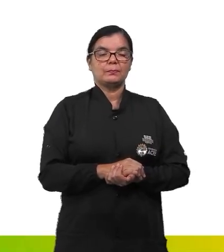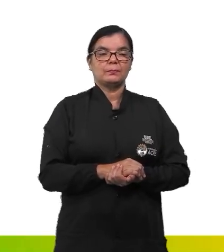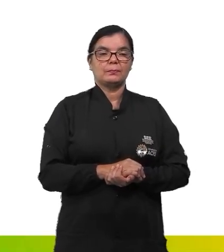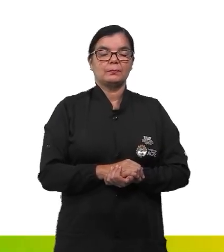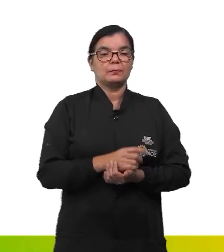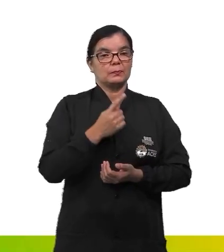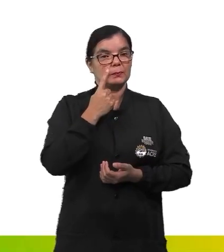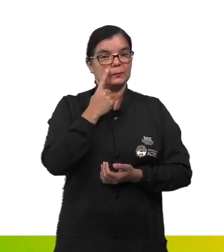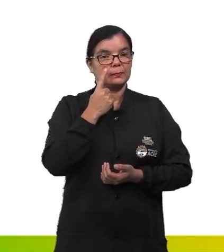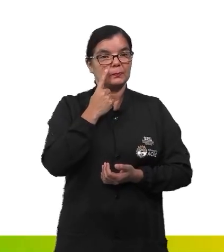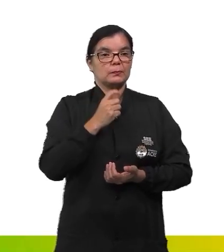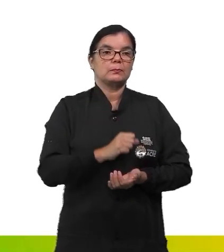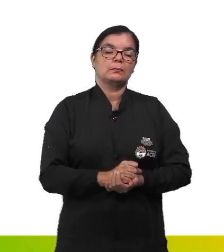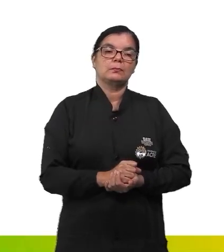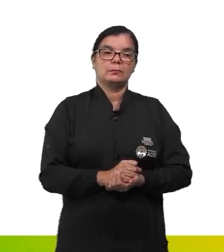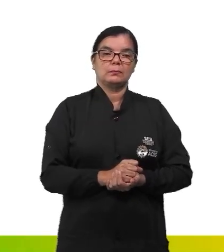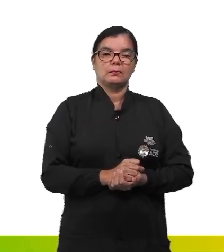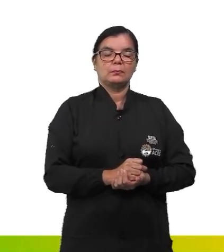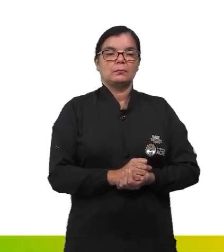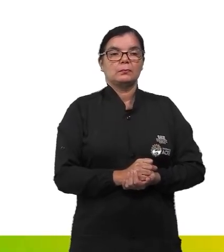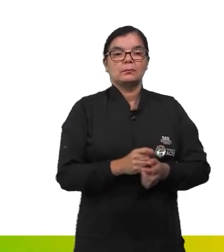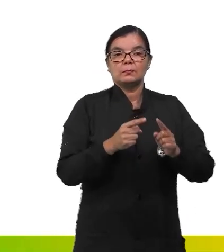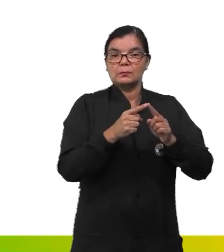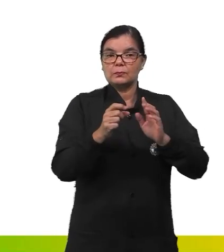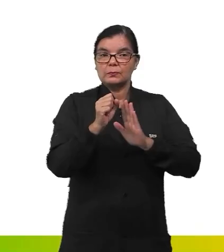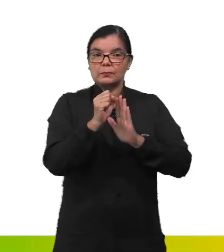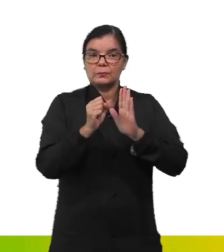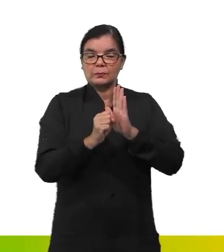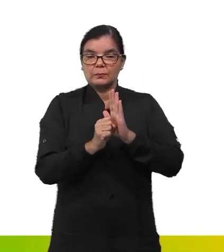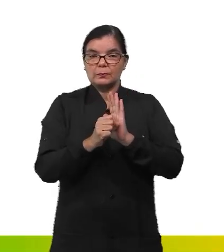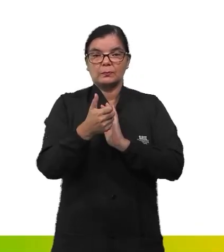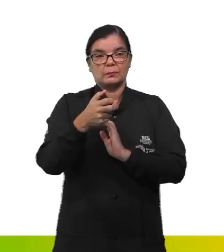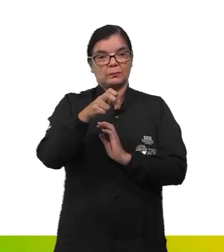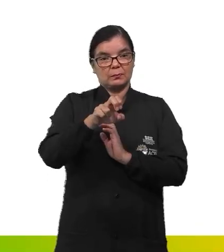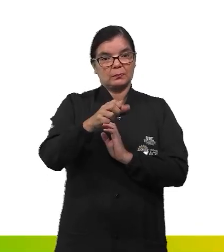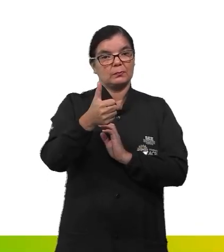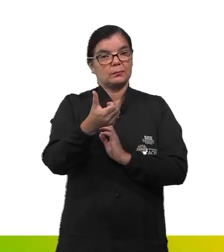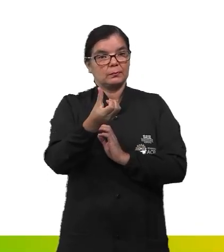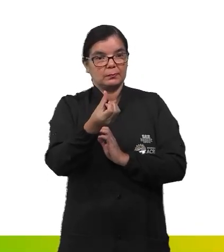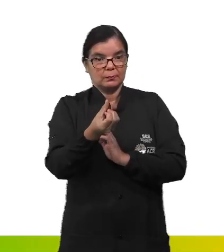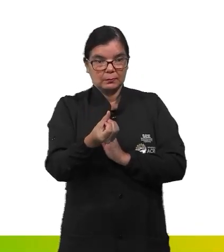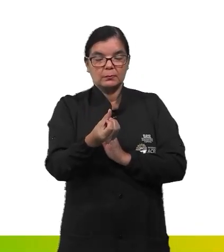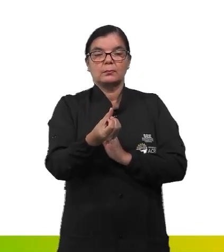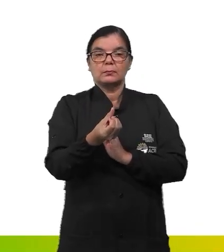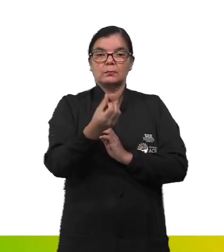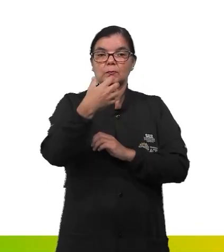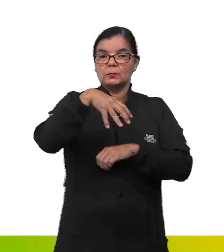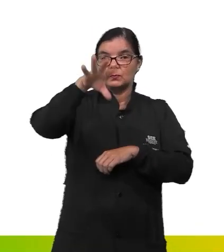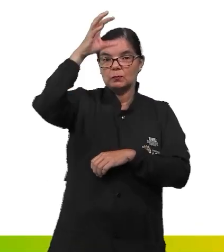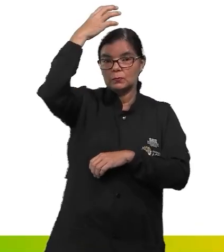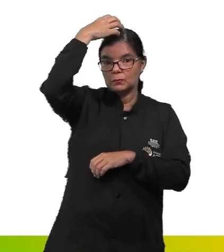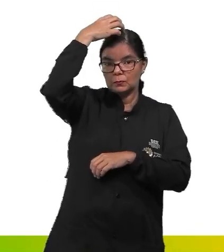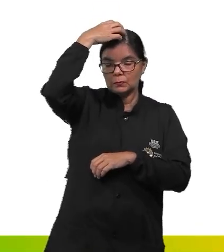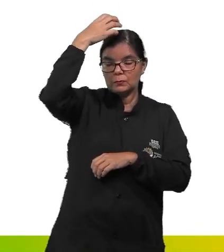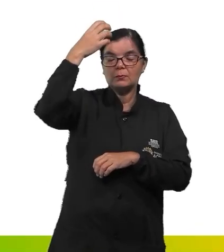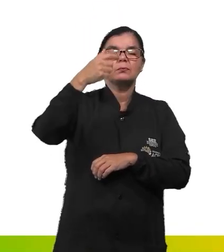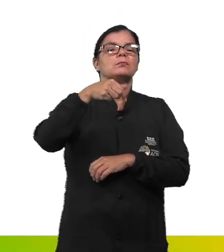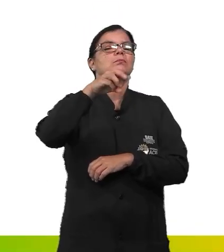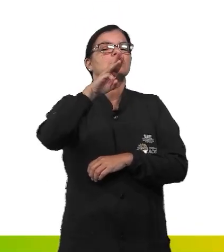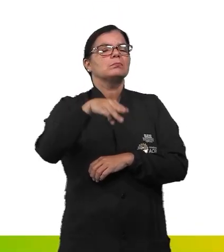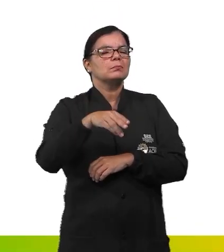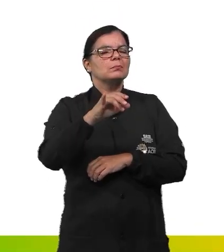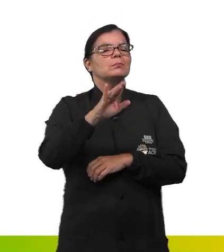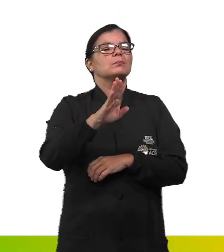Presta atenção. Olha só. Durante os séculos XV e XVI, os reinos ibéricos... Quem são os